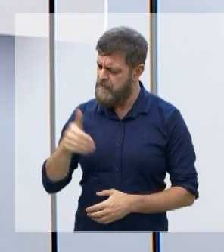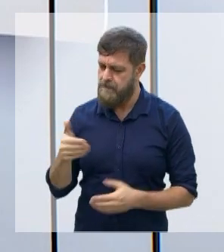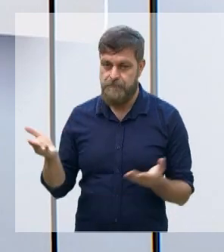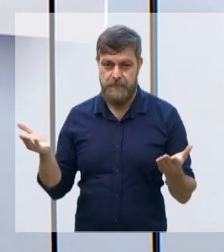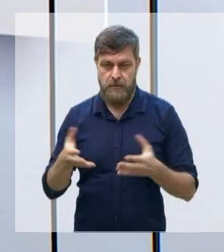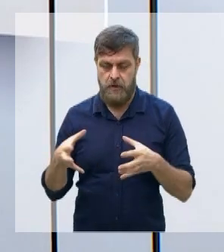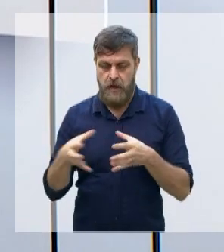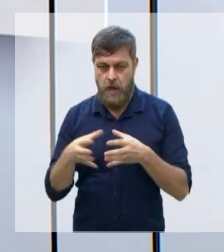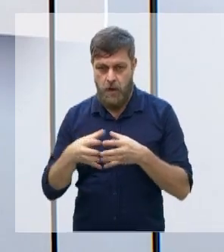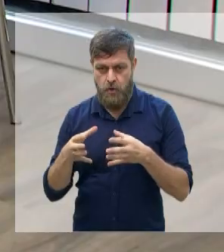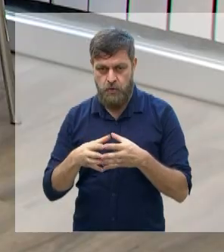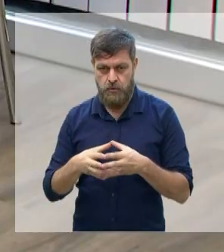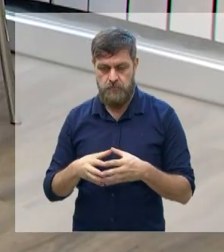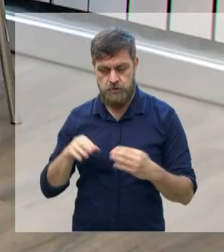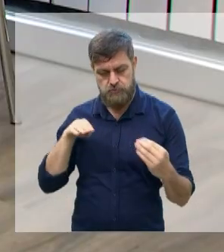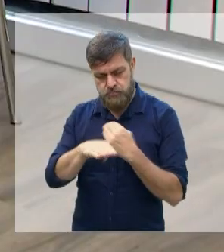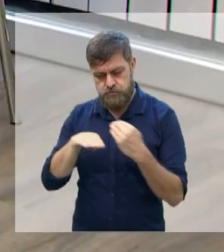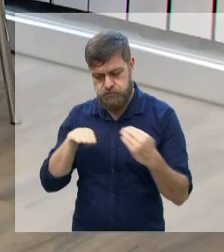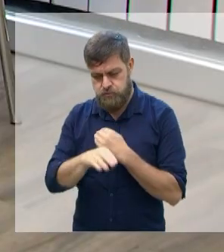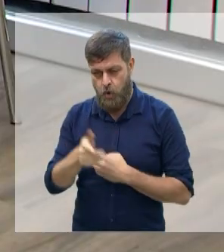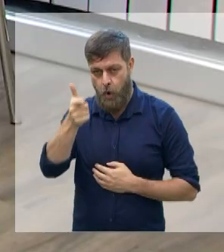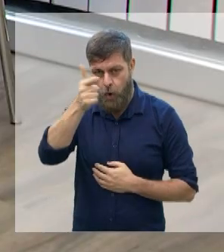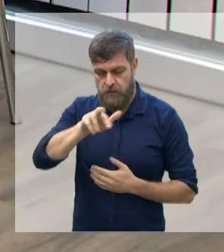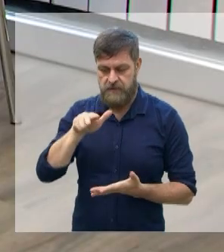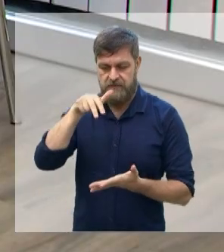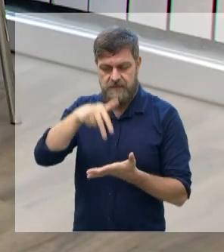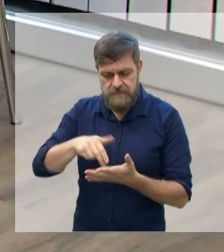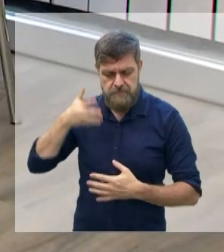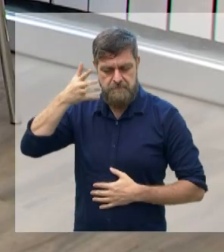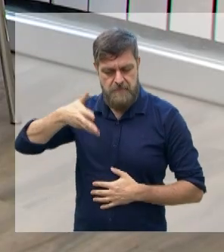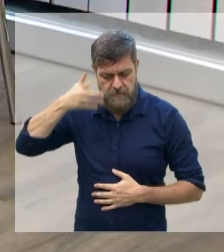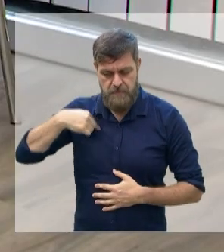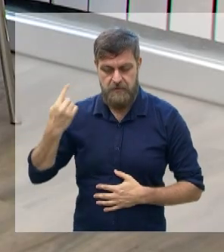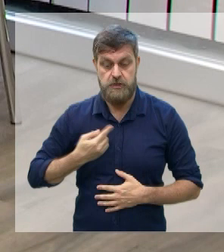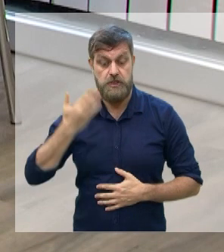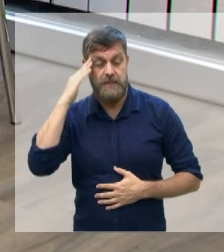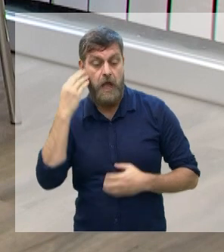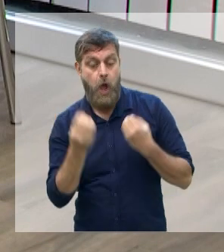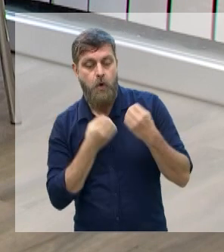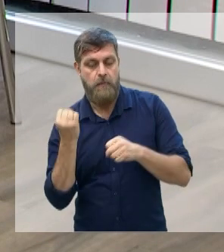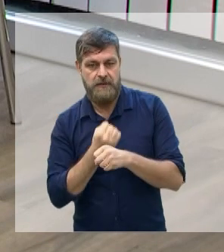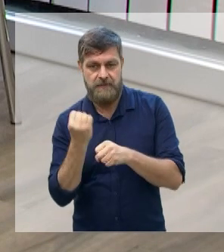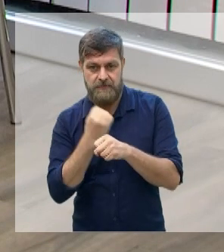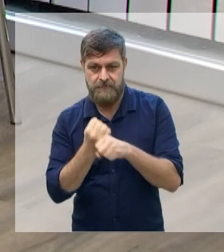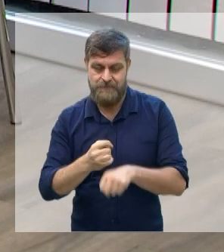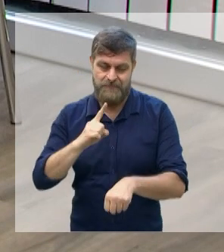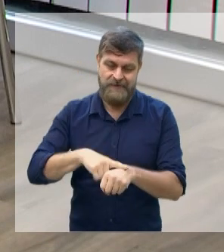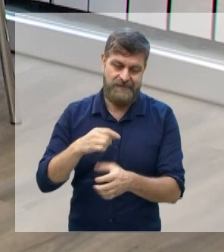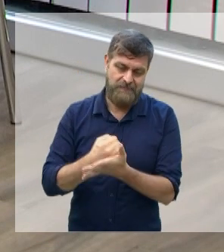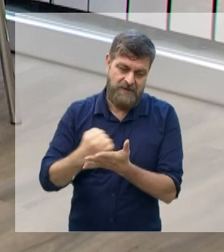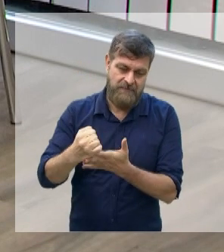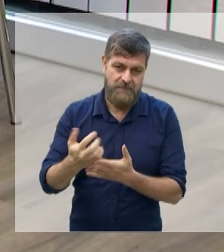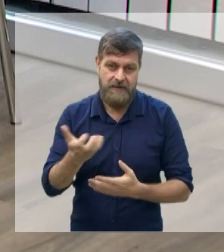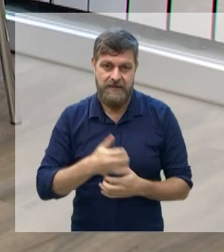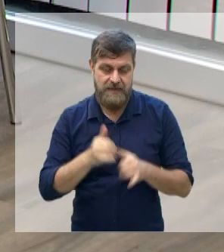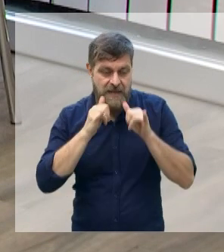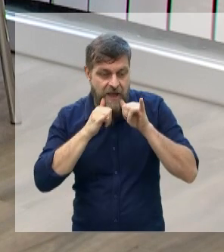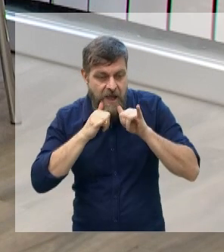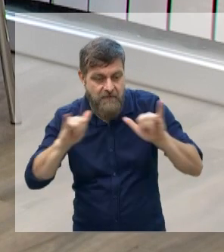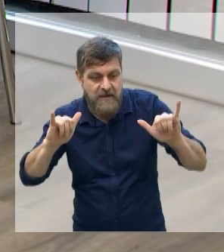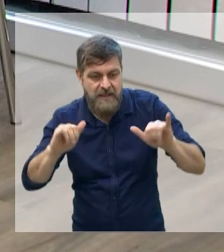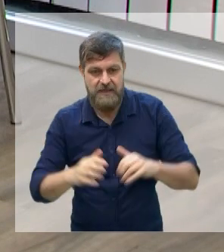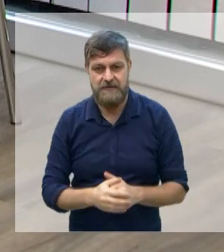mobilidade urbana para que vem dar mais uma vez ele como da sollus secretário nosso tempo acabou aquele que deixar sua mensagem